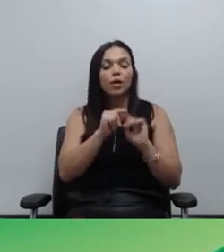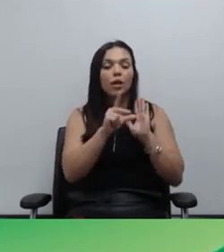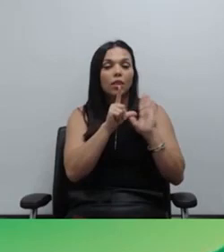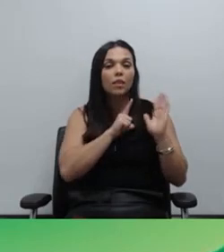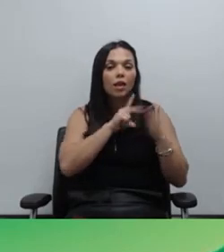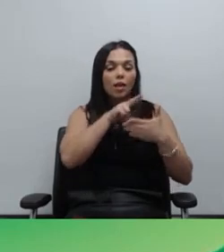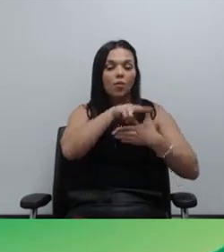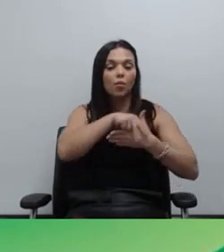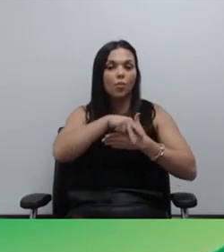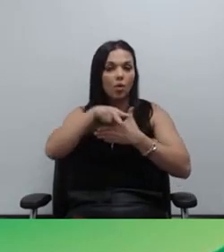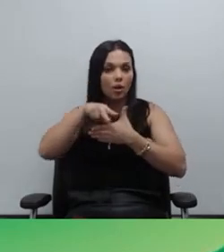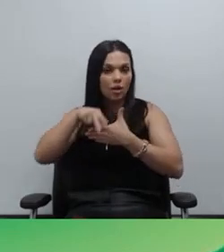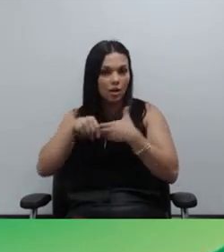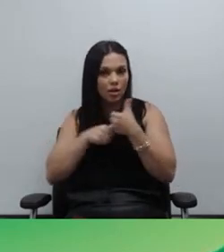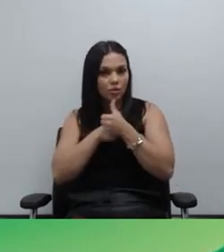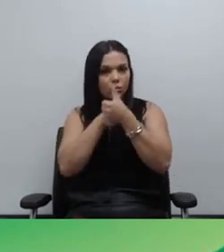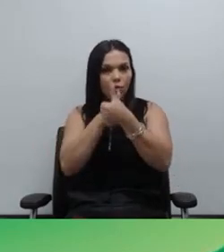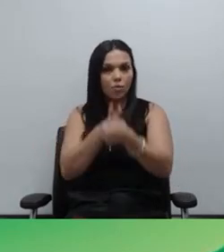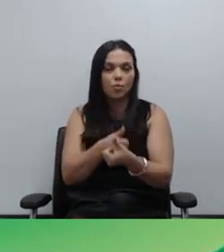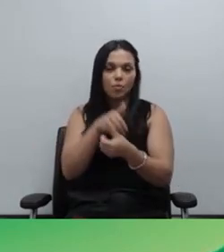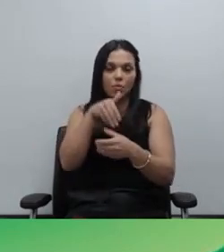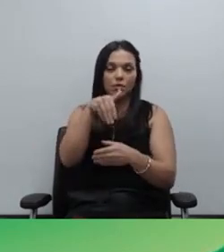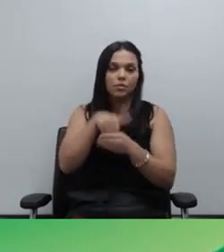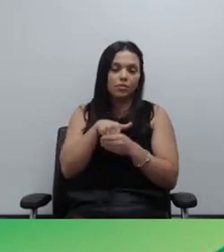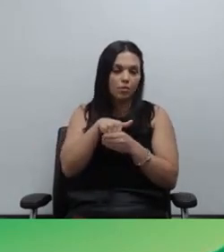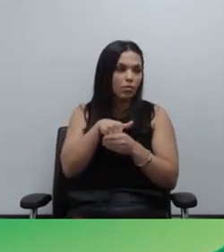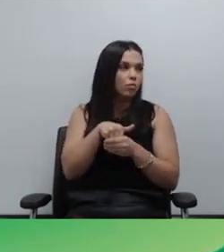a este voto,